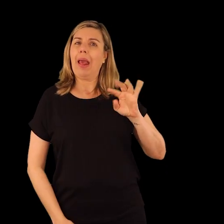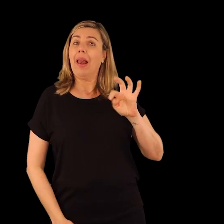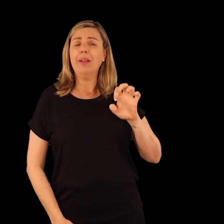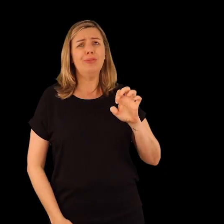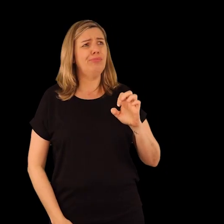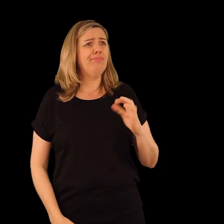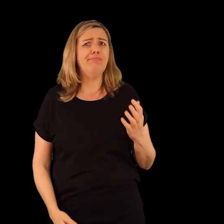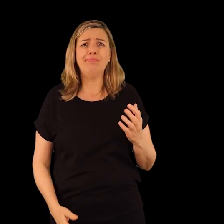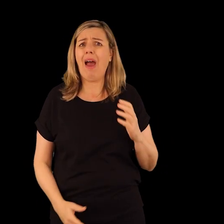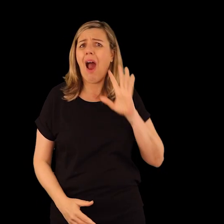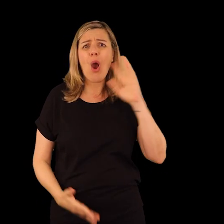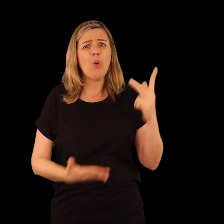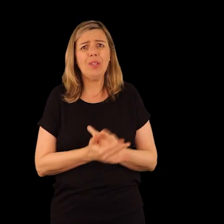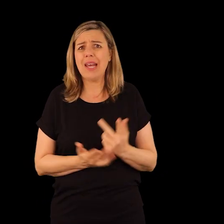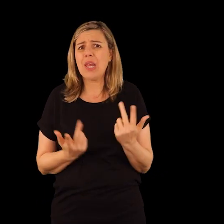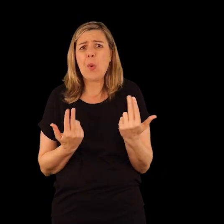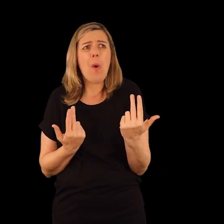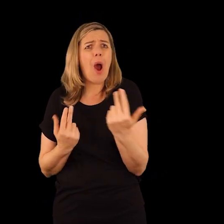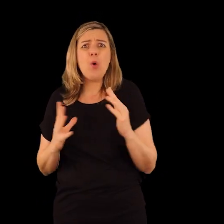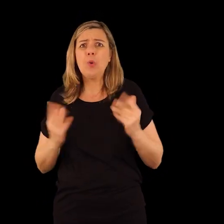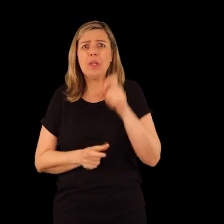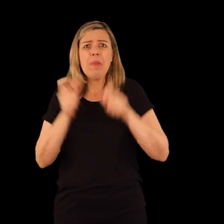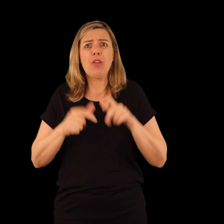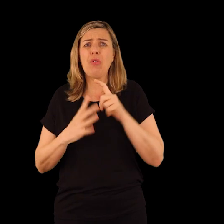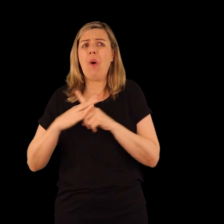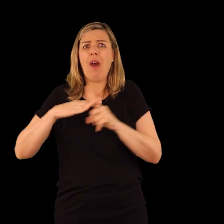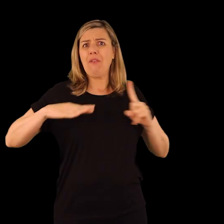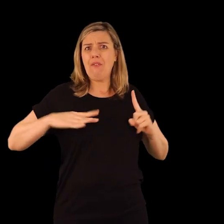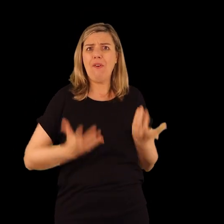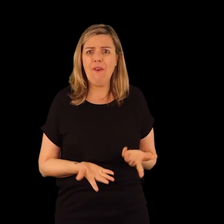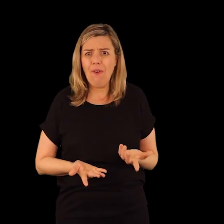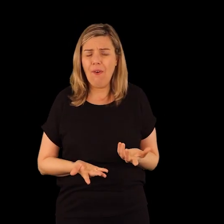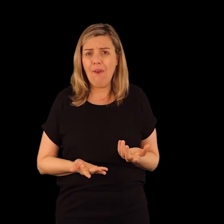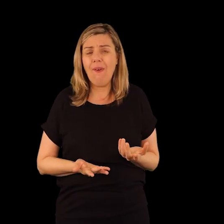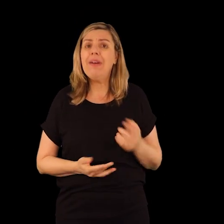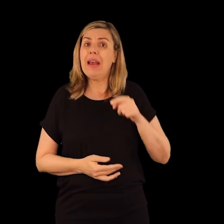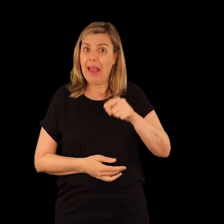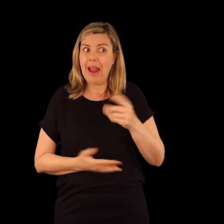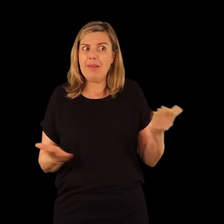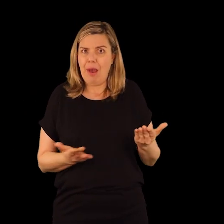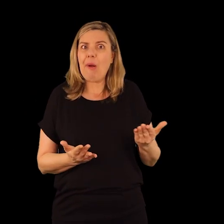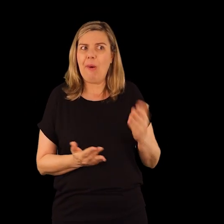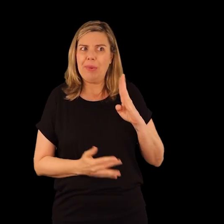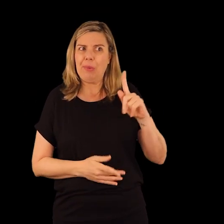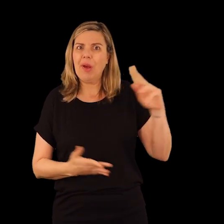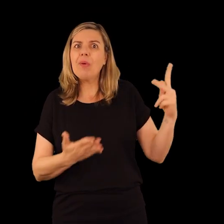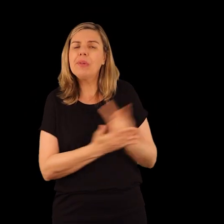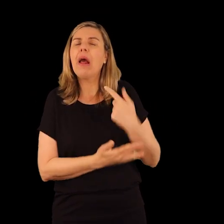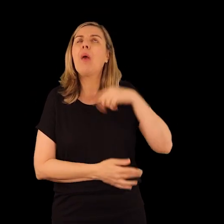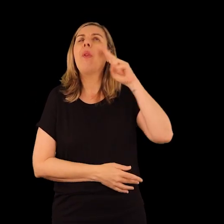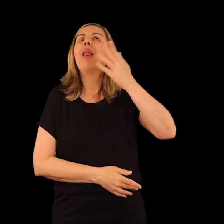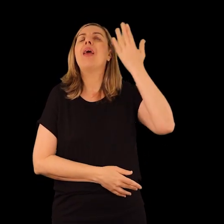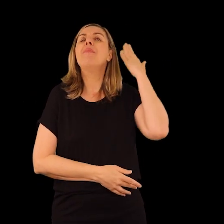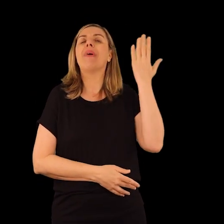com todos que não fazem parte daquele grupo. E isso me lembrou, esse processo agora, né, me remeteu à infância,